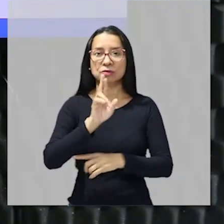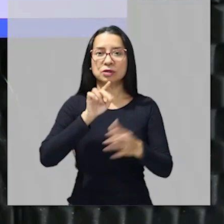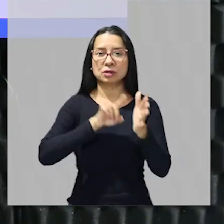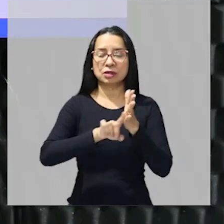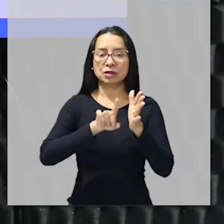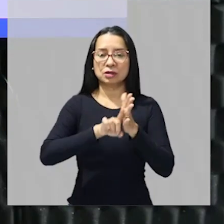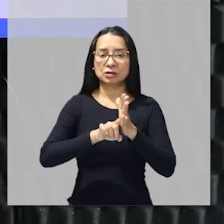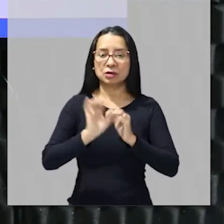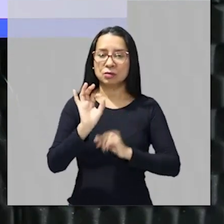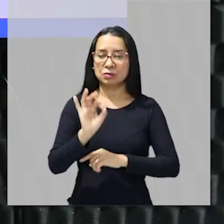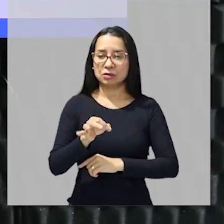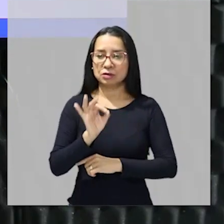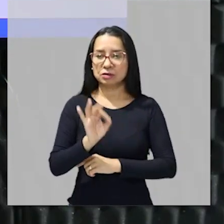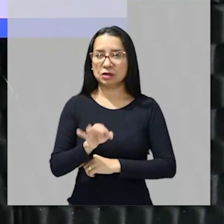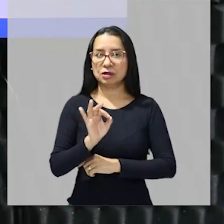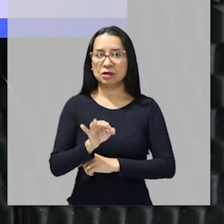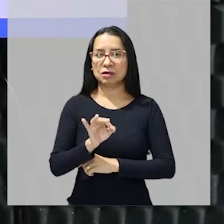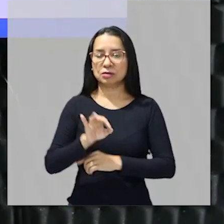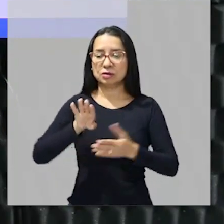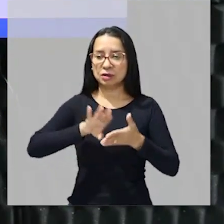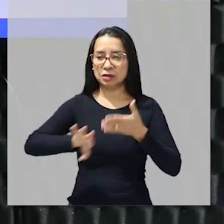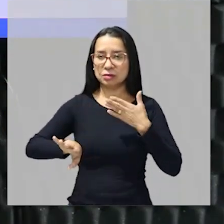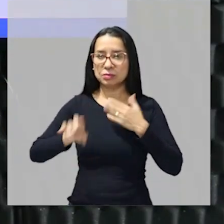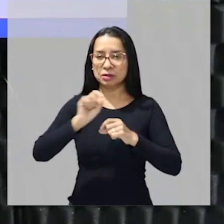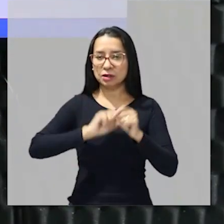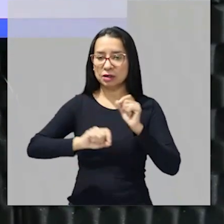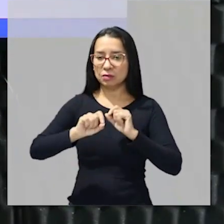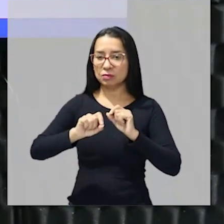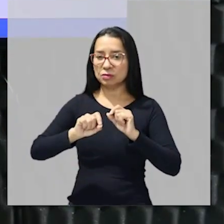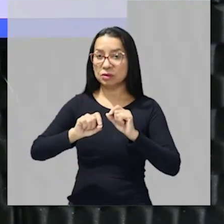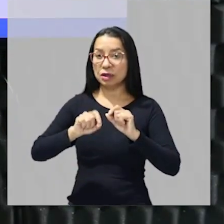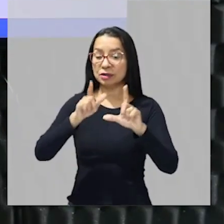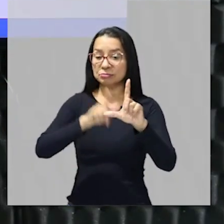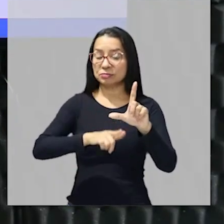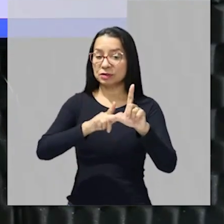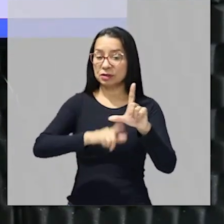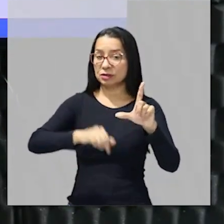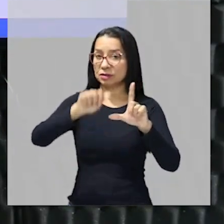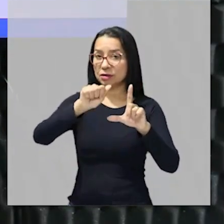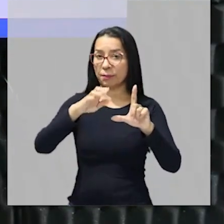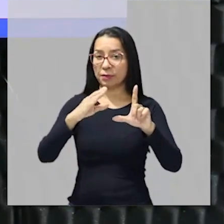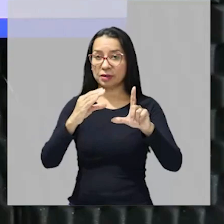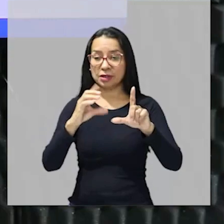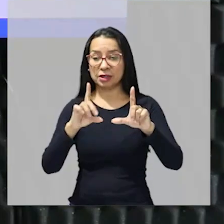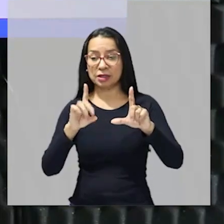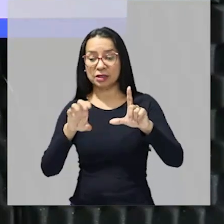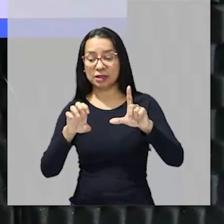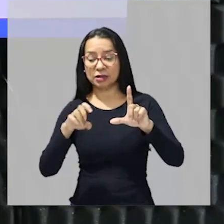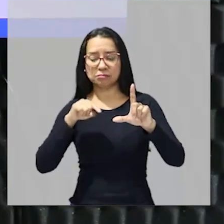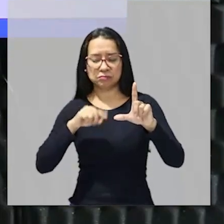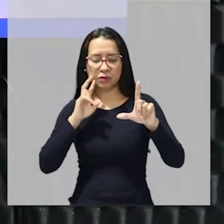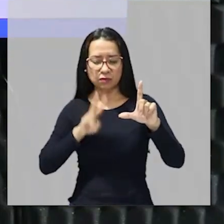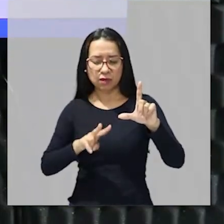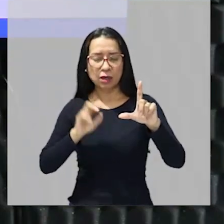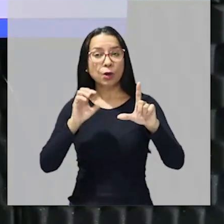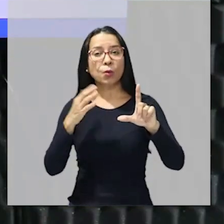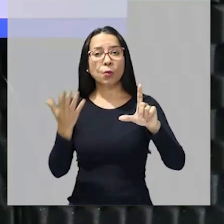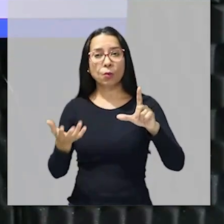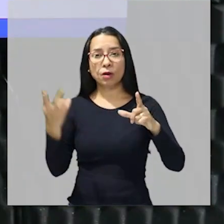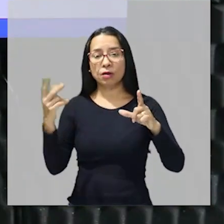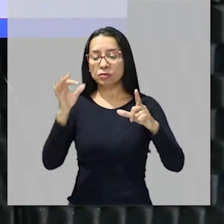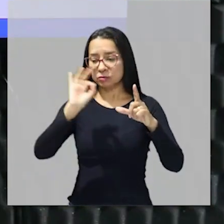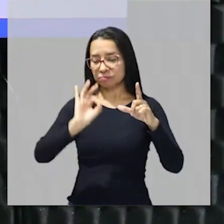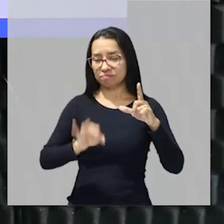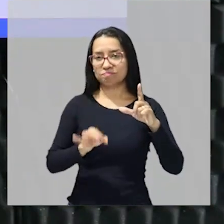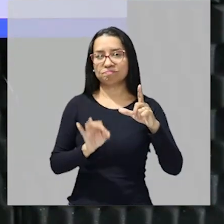de uma forma correta e eliminar logo os distratores. Então é importante olhar para o fragmento. O Enem sempre traz esse